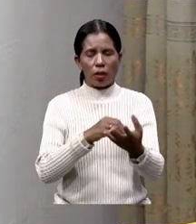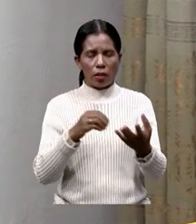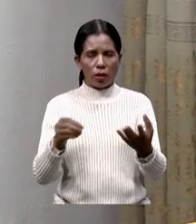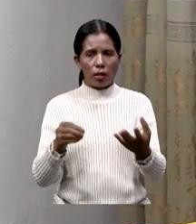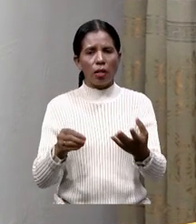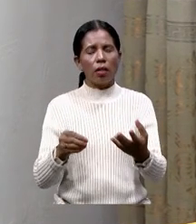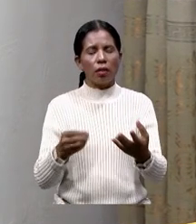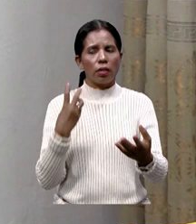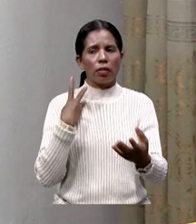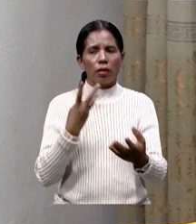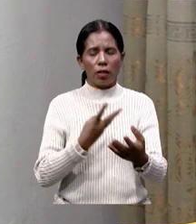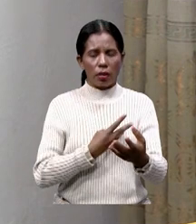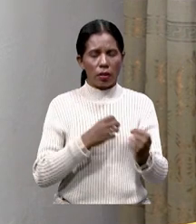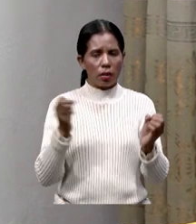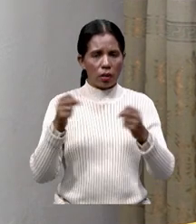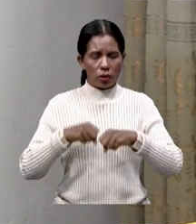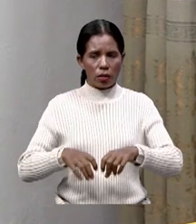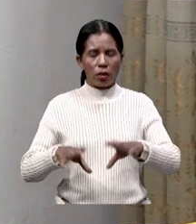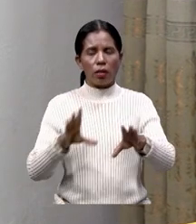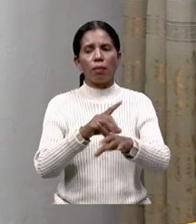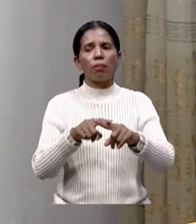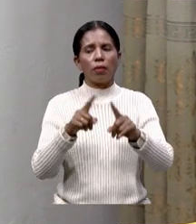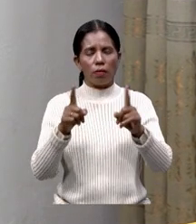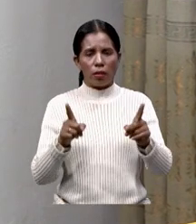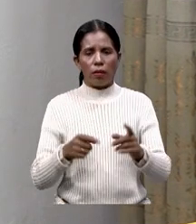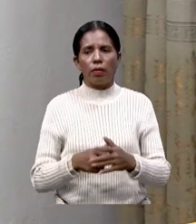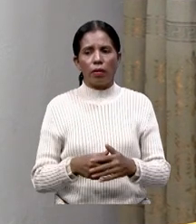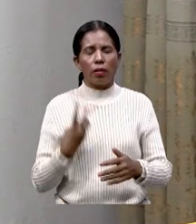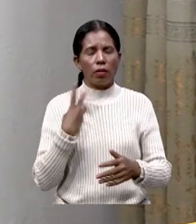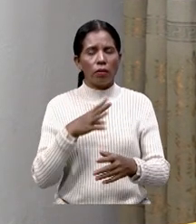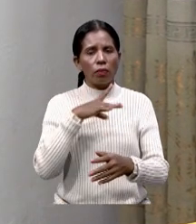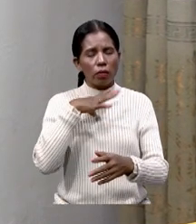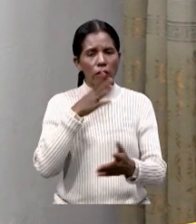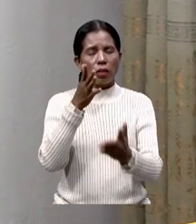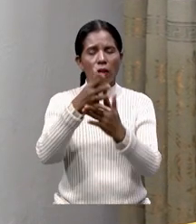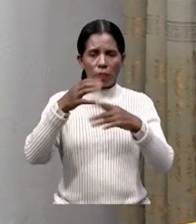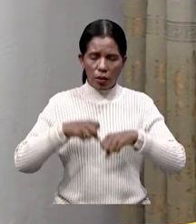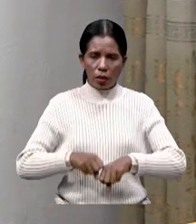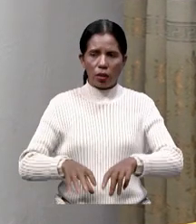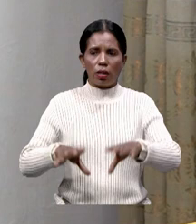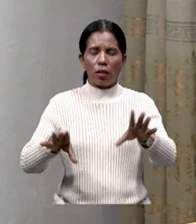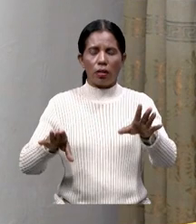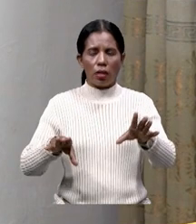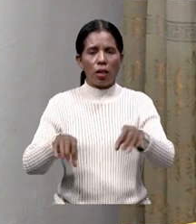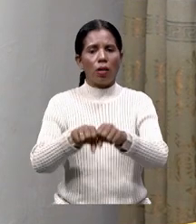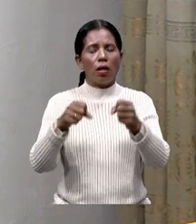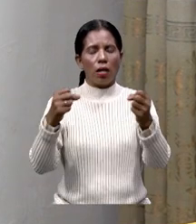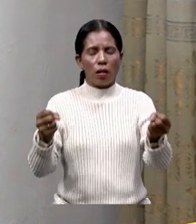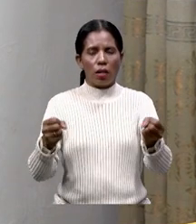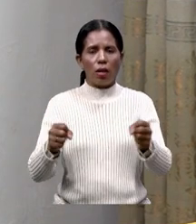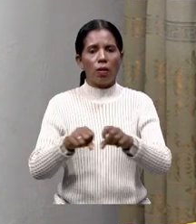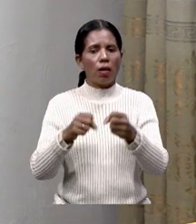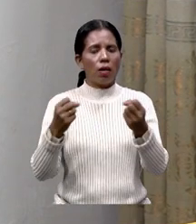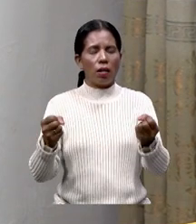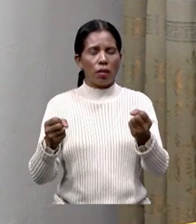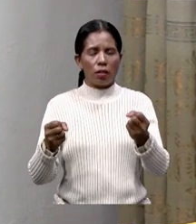nia la os tasi o ser um foi red, mas lixo tamai a tasi lara nia o a ruin sira.